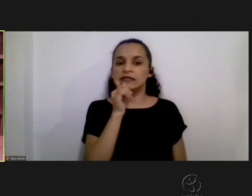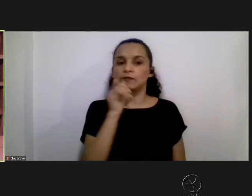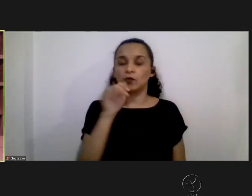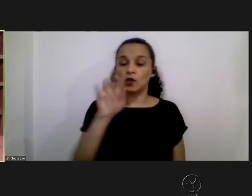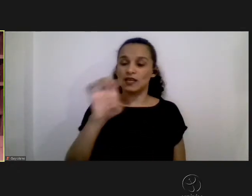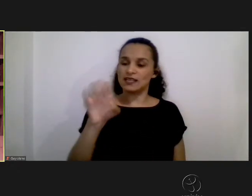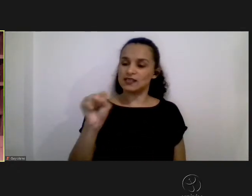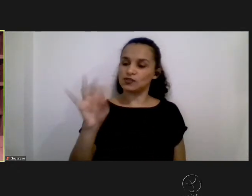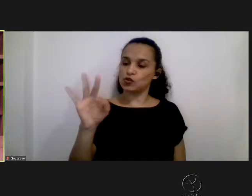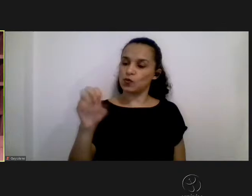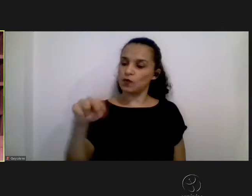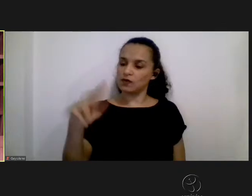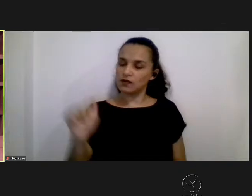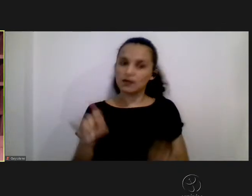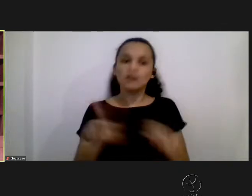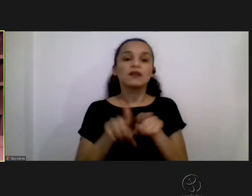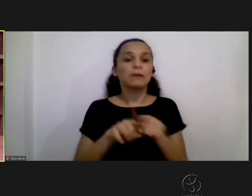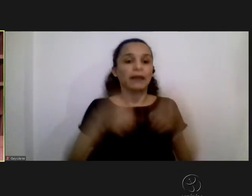Os